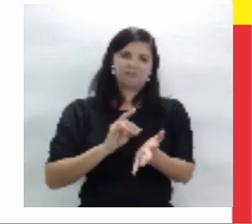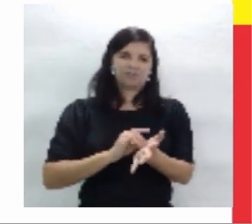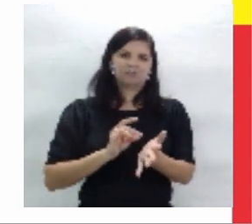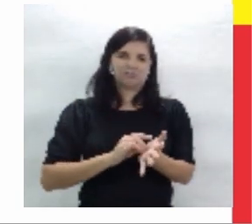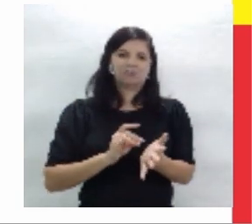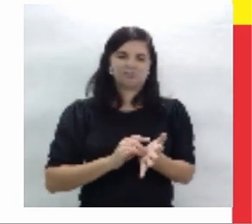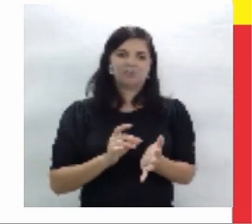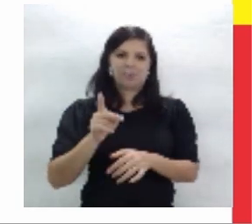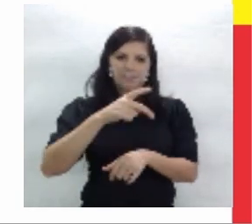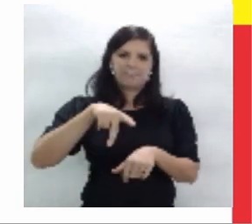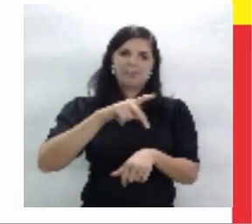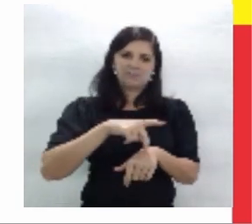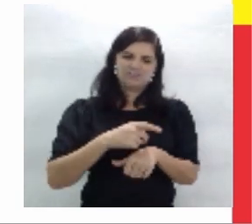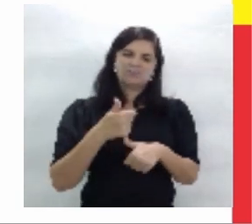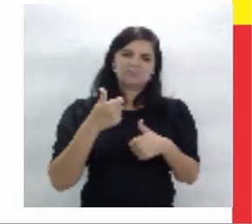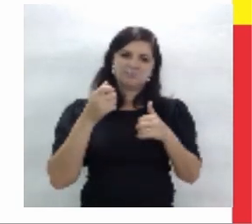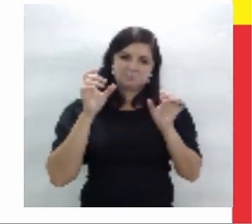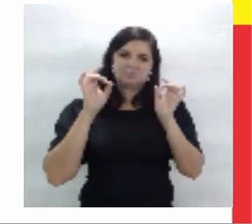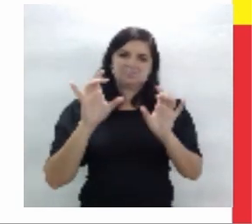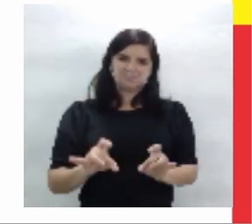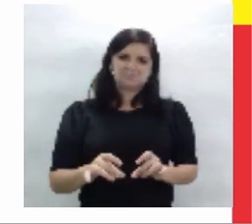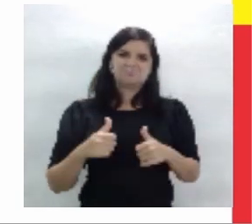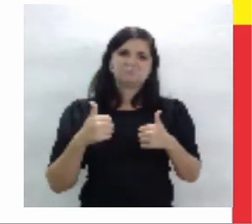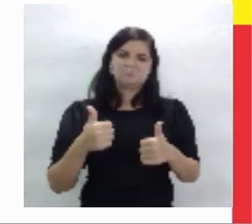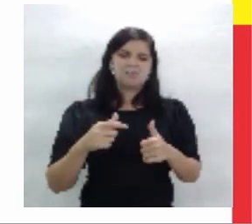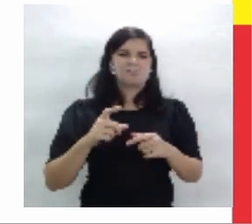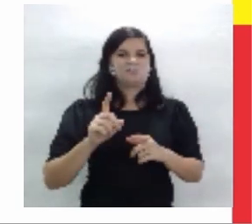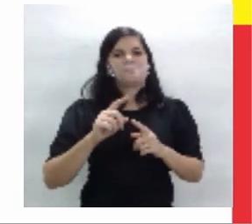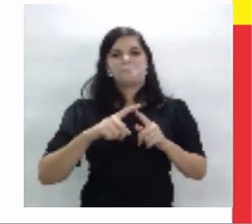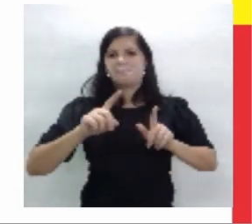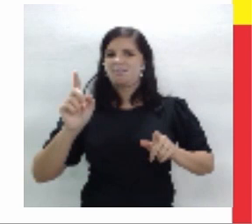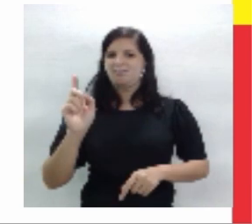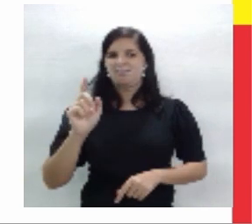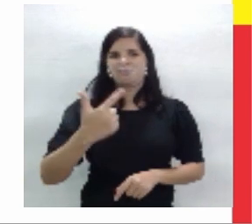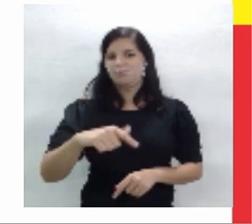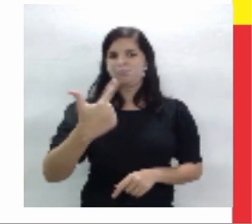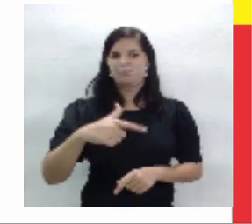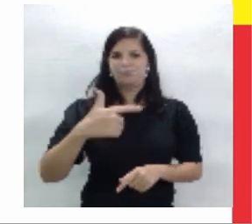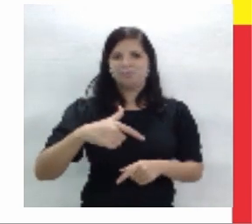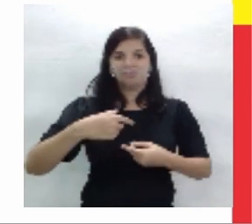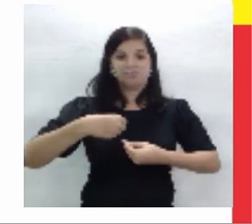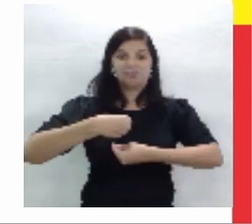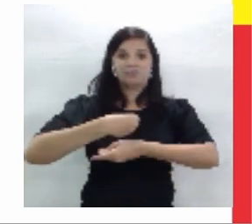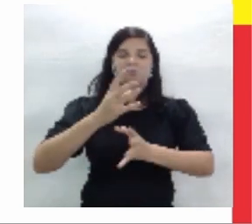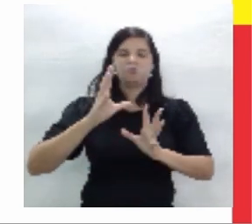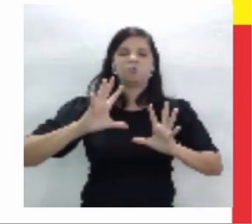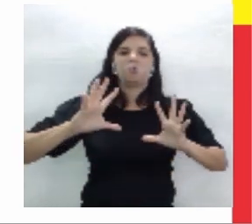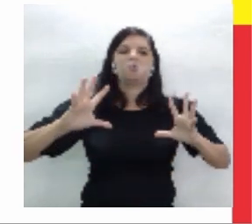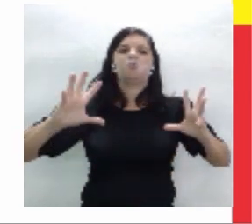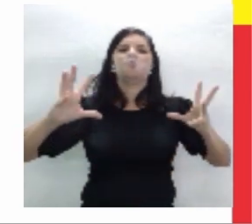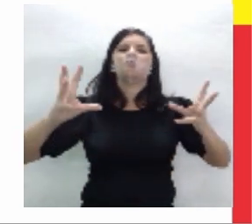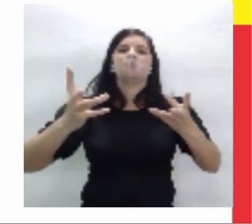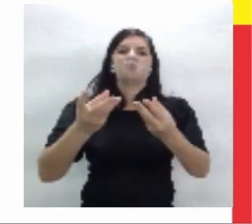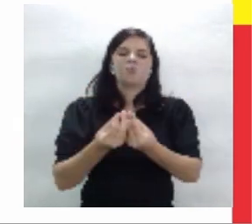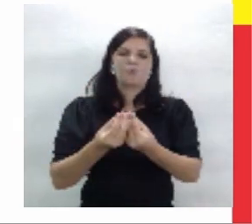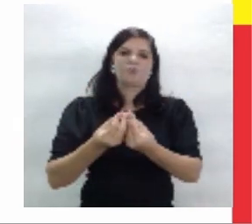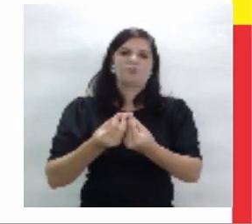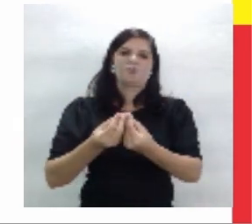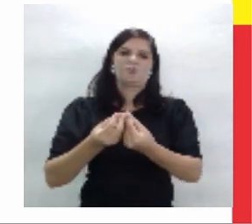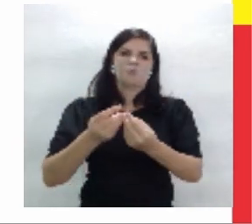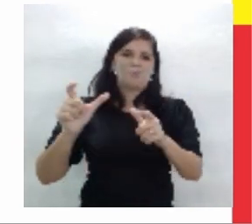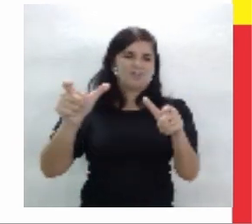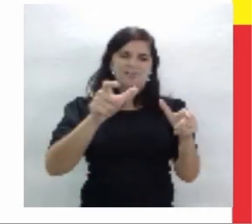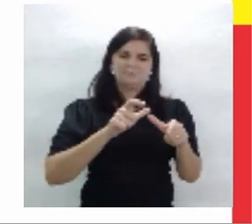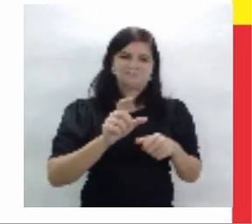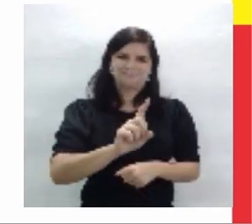é privilegiado, mas a gente observa que o Brasil não tem uma boa distribuição de água em seu território total.